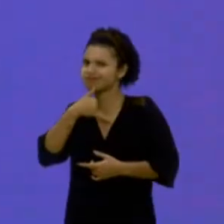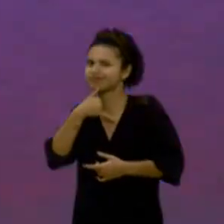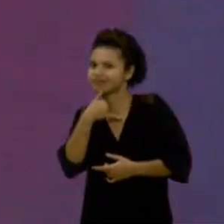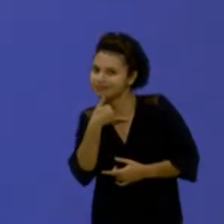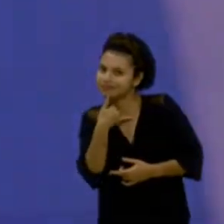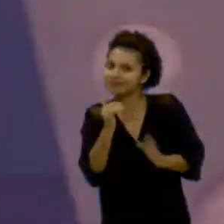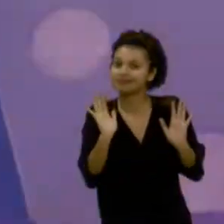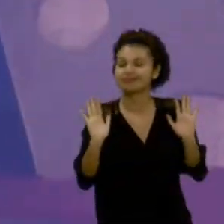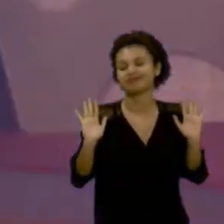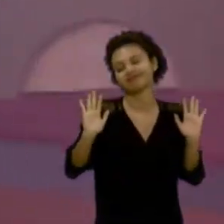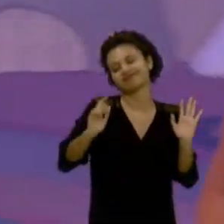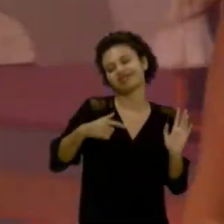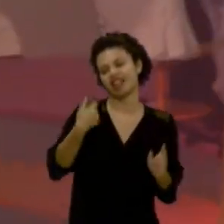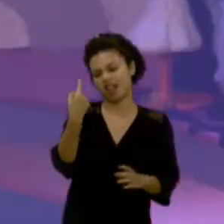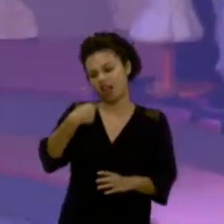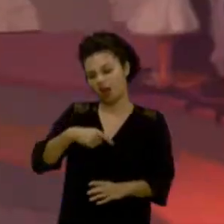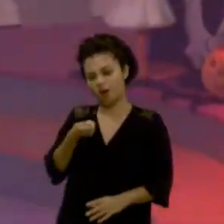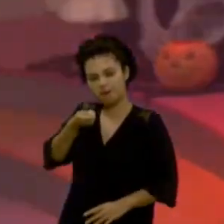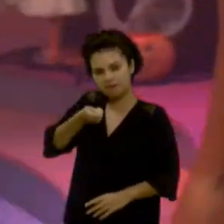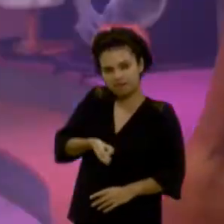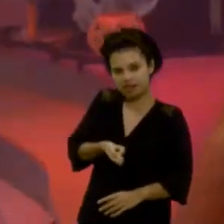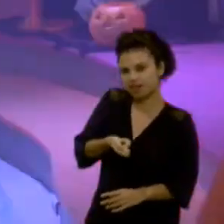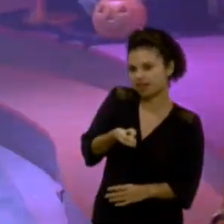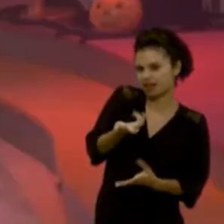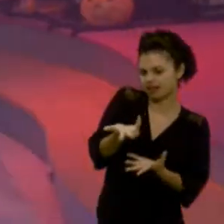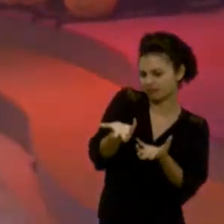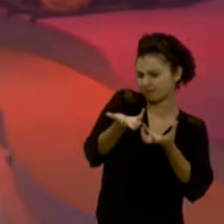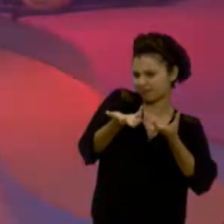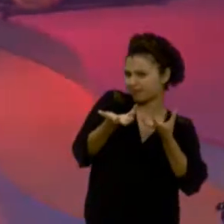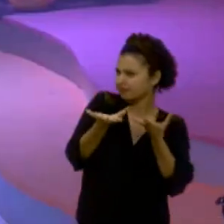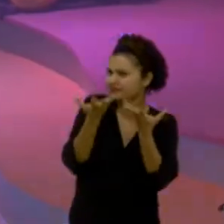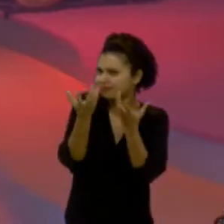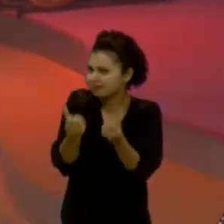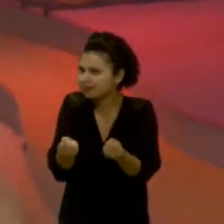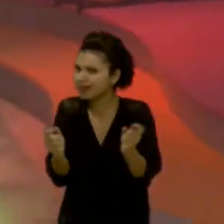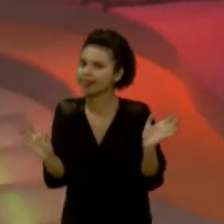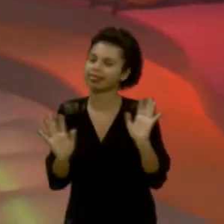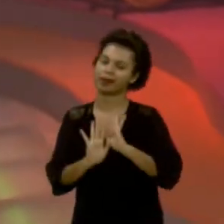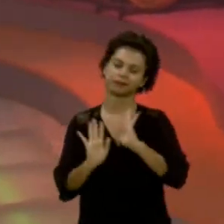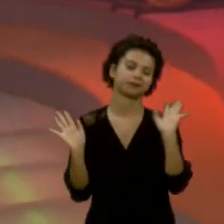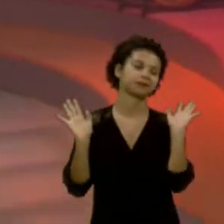é obrigado a te aguentar.